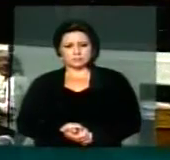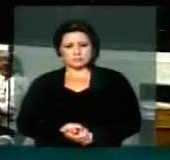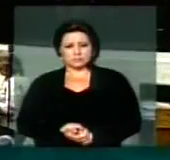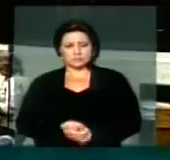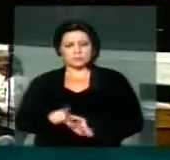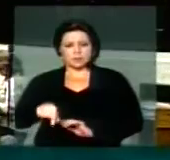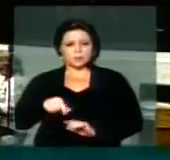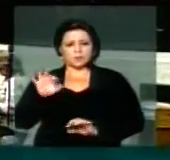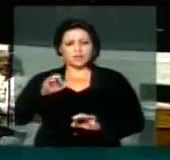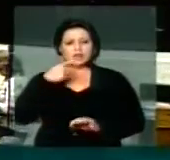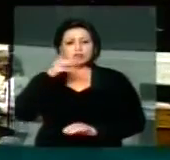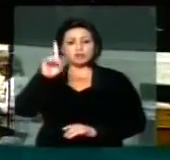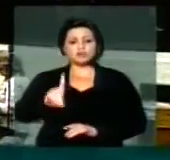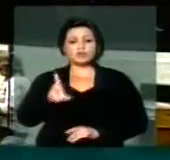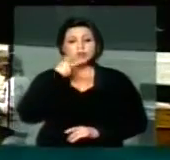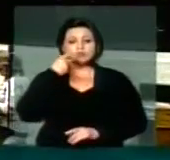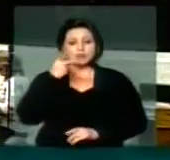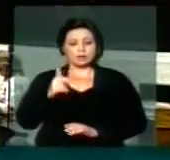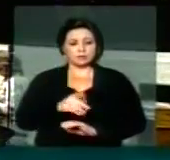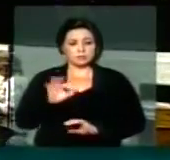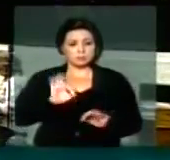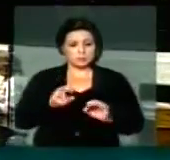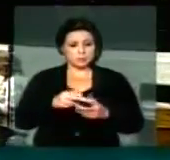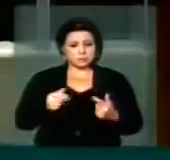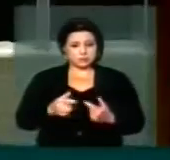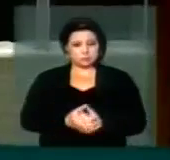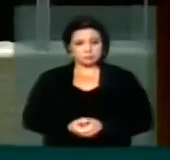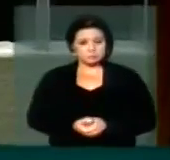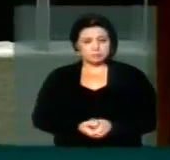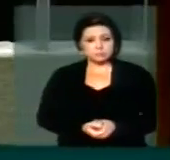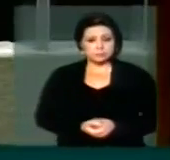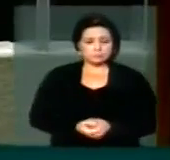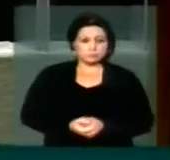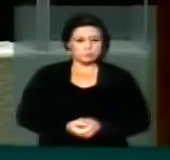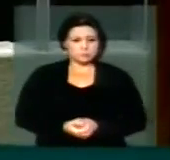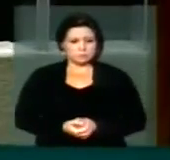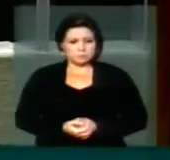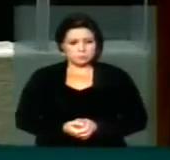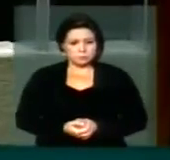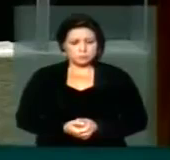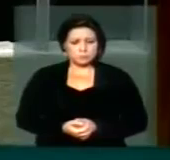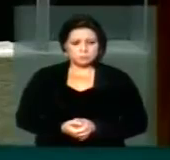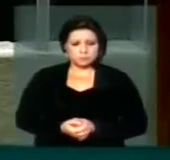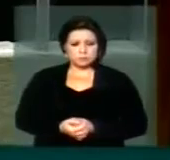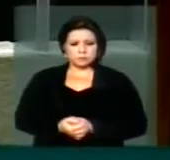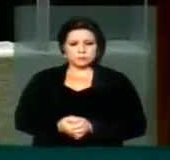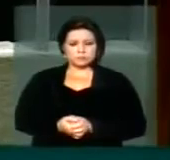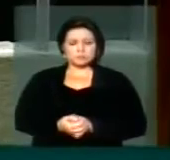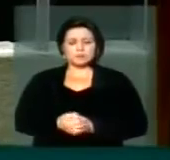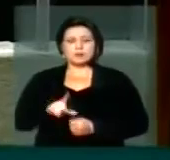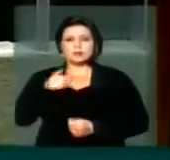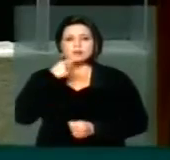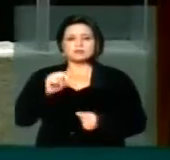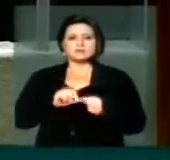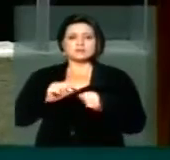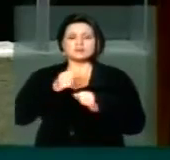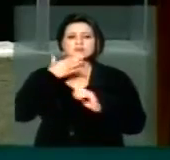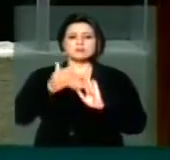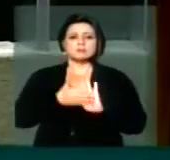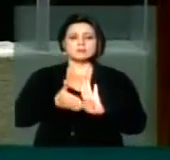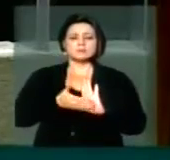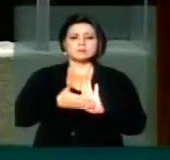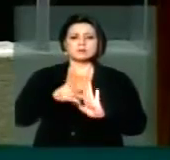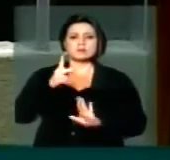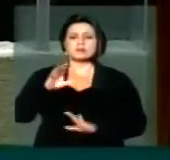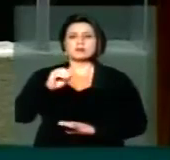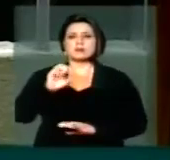Presidente. Eu quero uma questão de ordem. Para concluir, presidente, eu queria A só oradora fazer na a tribuna, seguinte por favor. proposta. Queria só fazer a seguinte proposta. O